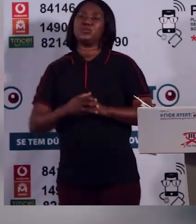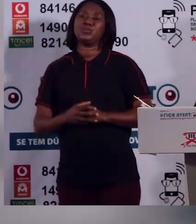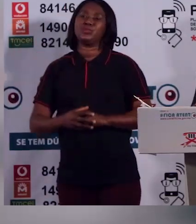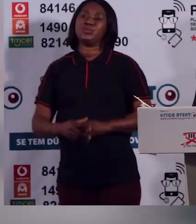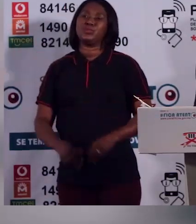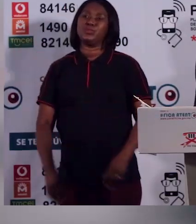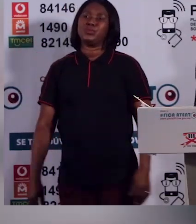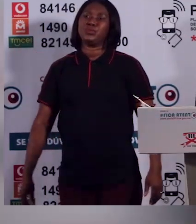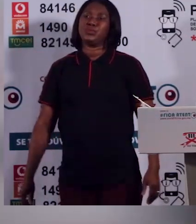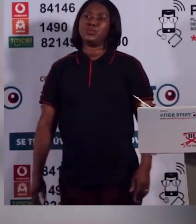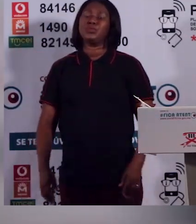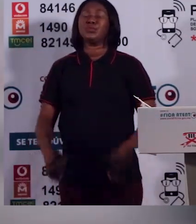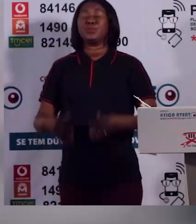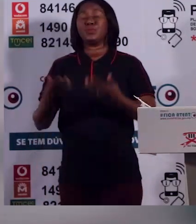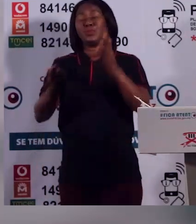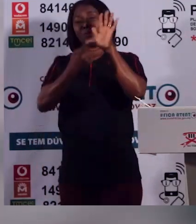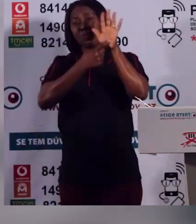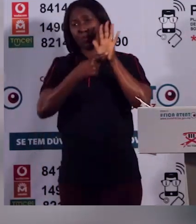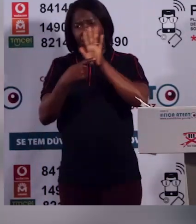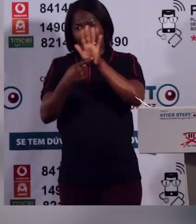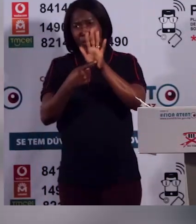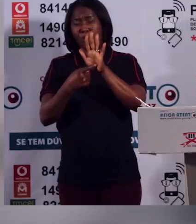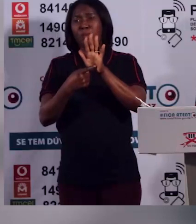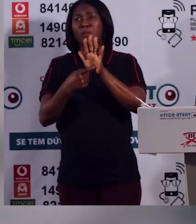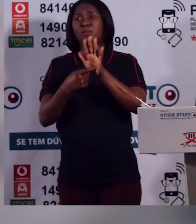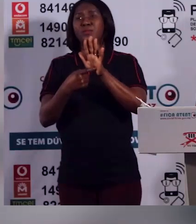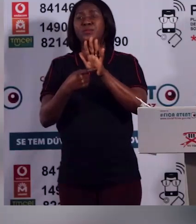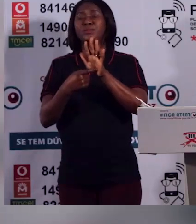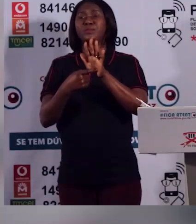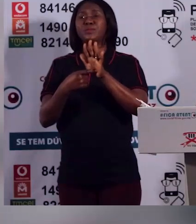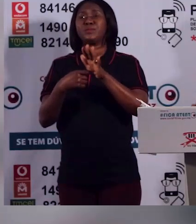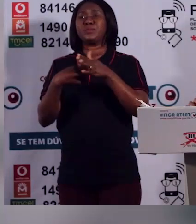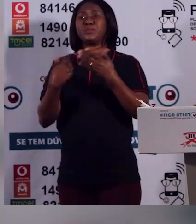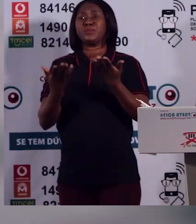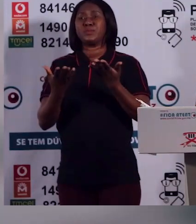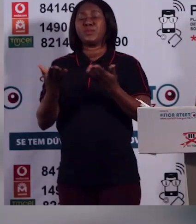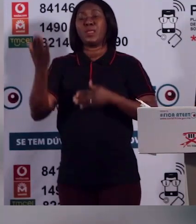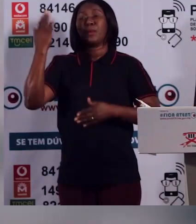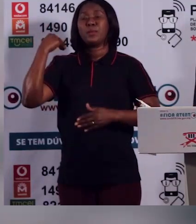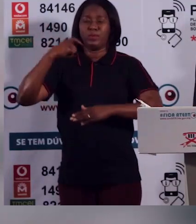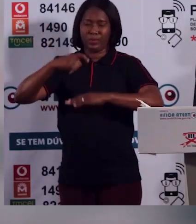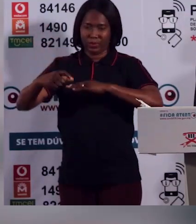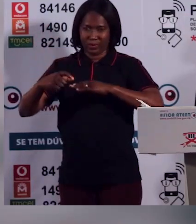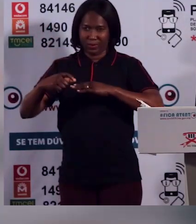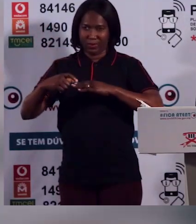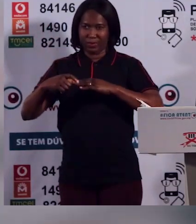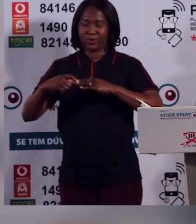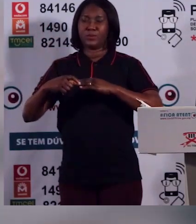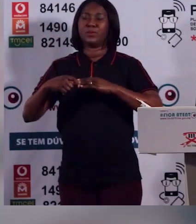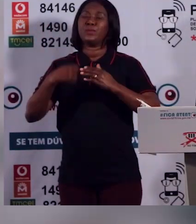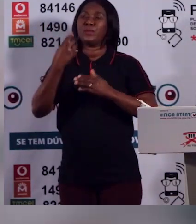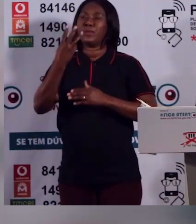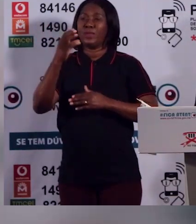próximo. Aqui mostramos os casos da semana passada, os 300 casos da